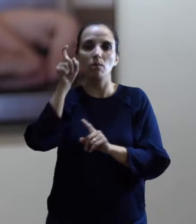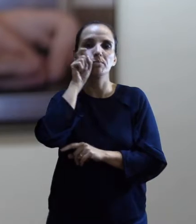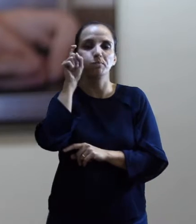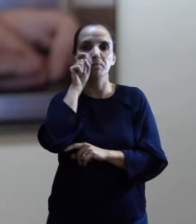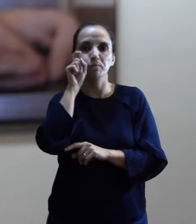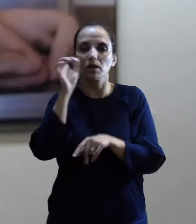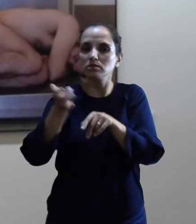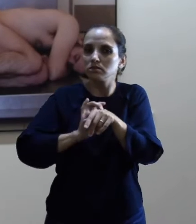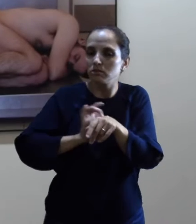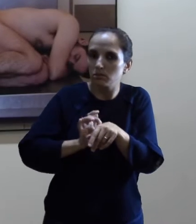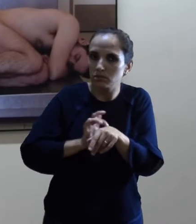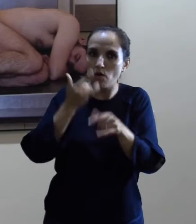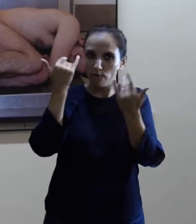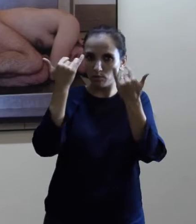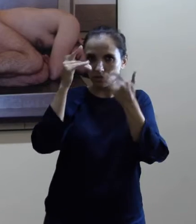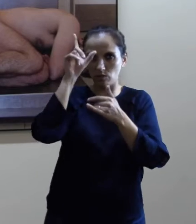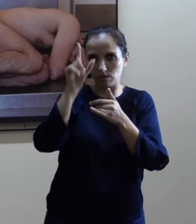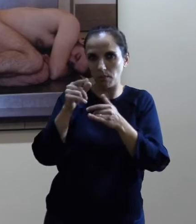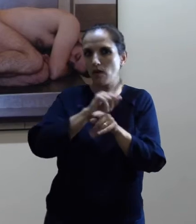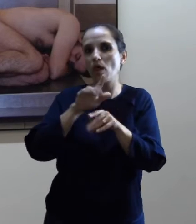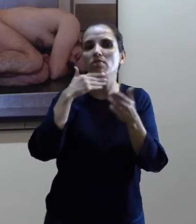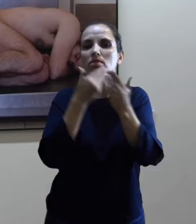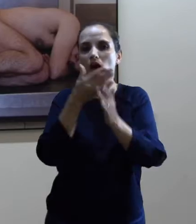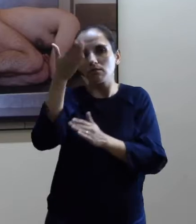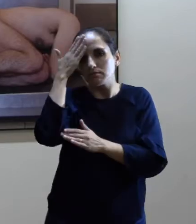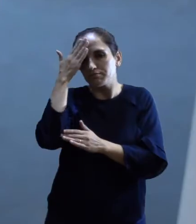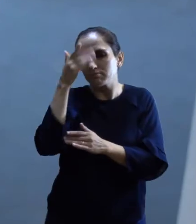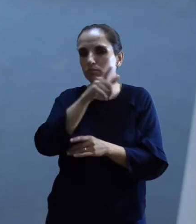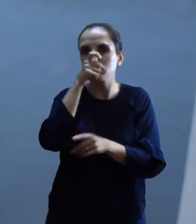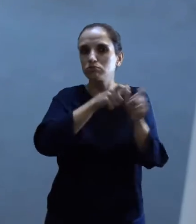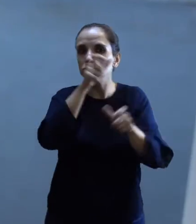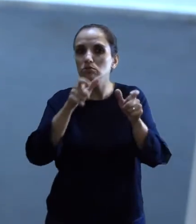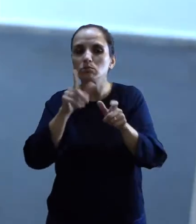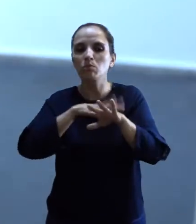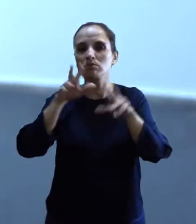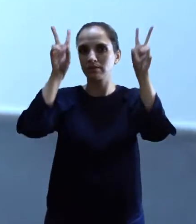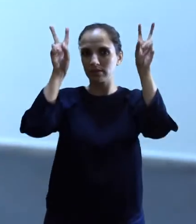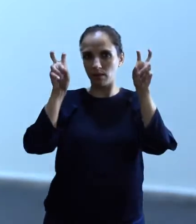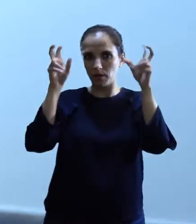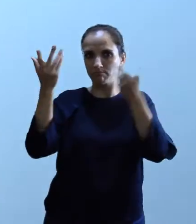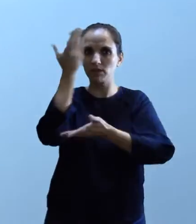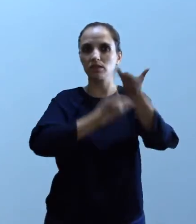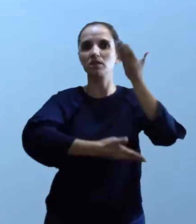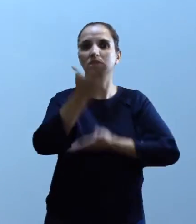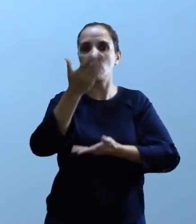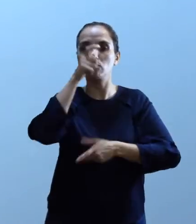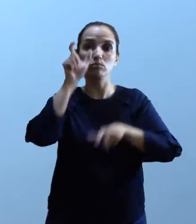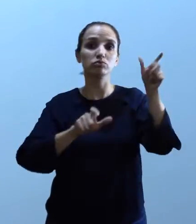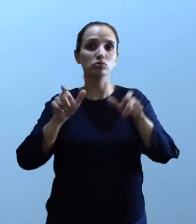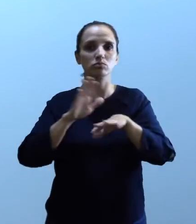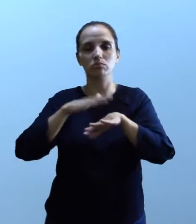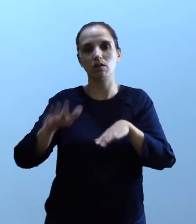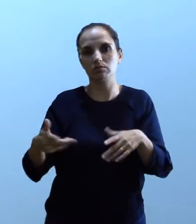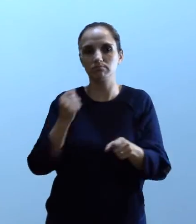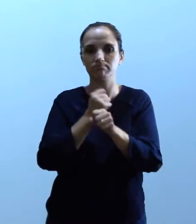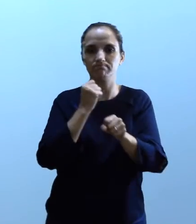a prevenção, sensibilização, informação e consciencialização acerca da problemática do tráfico de seres humanos para